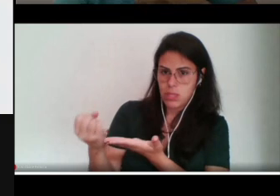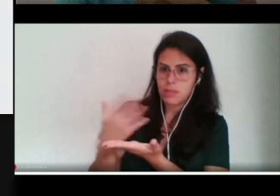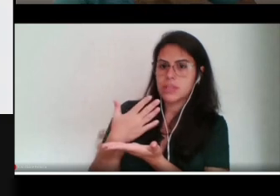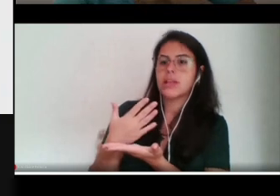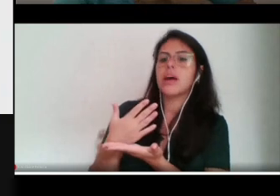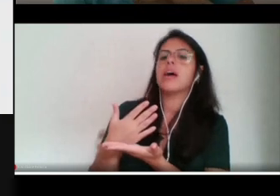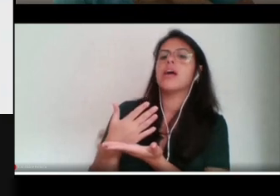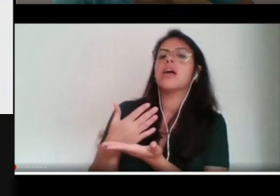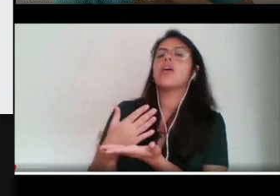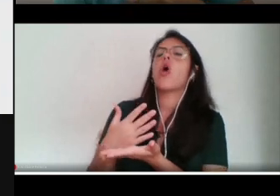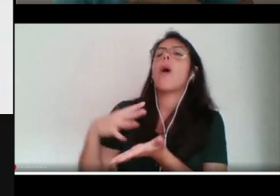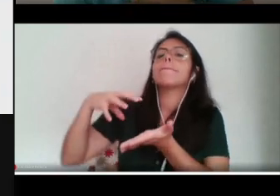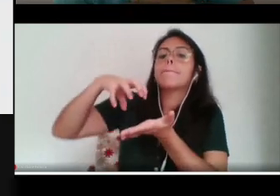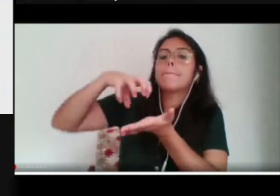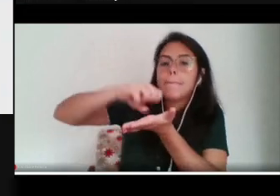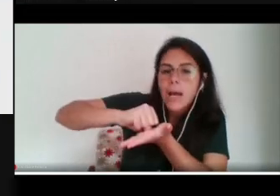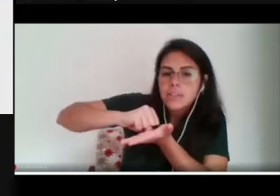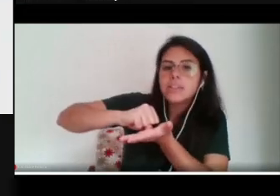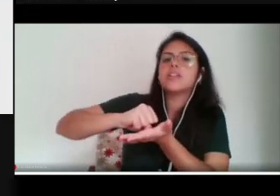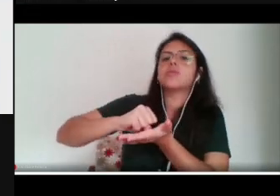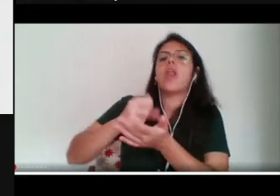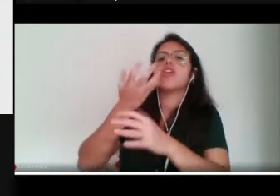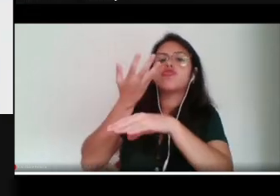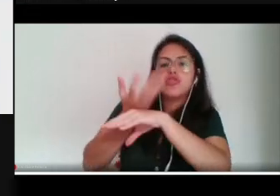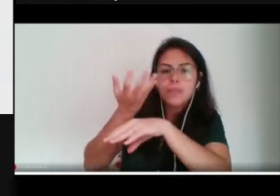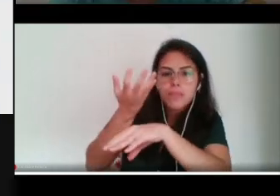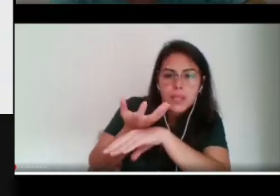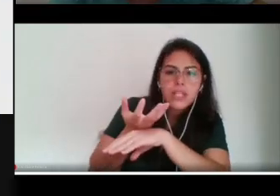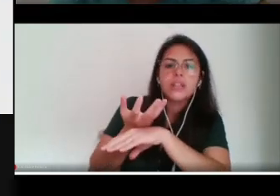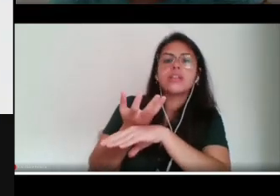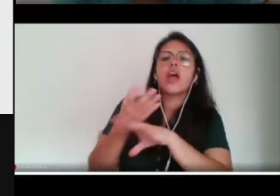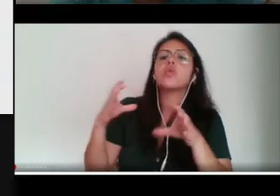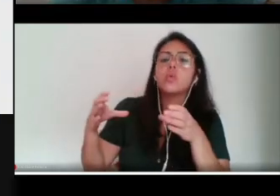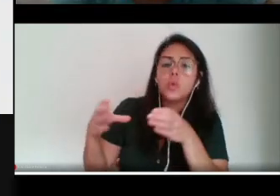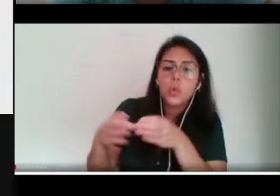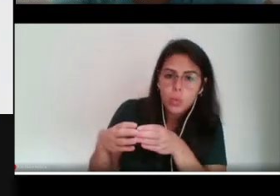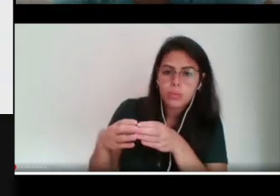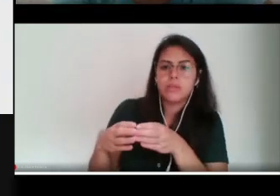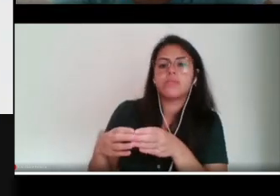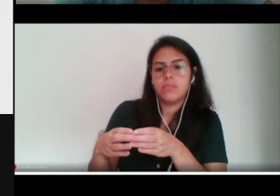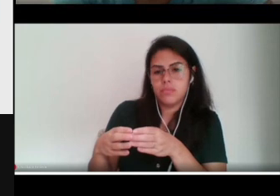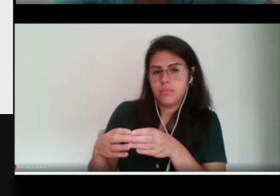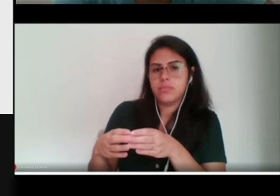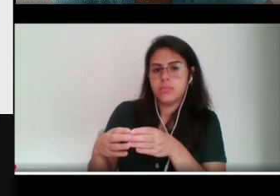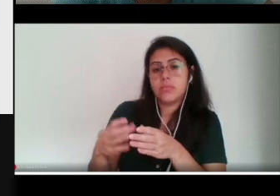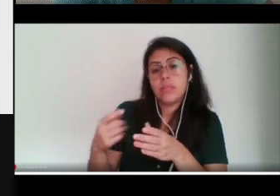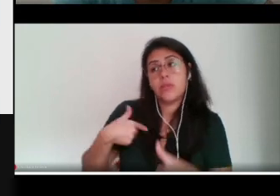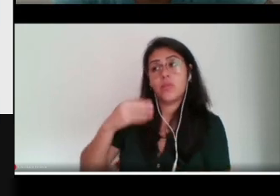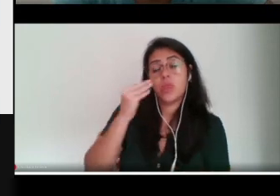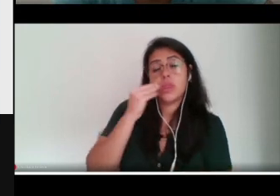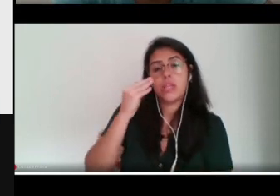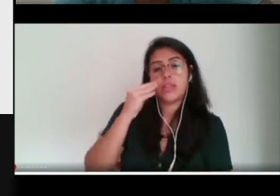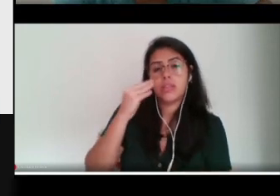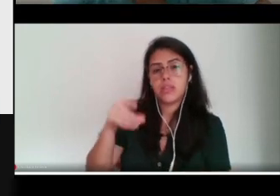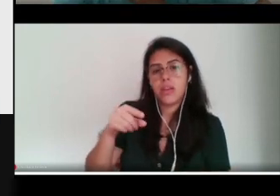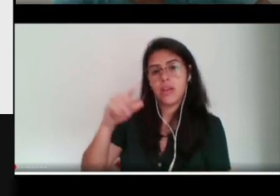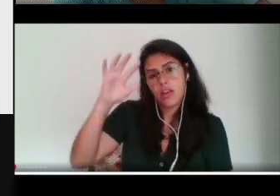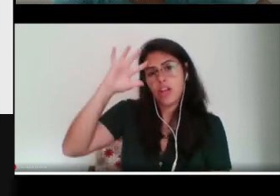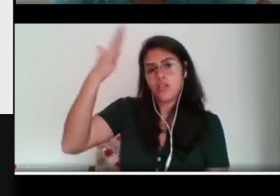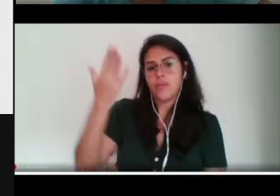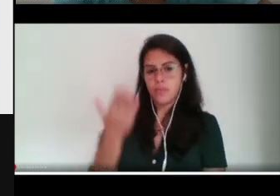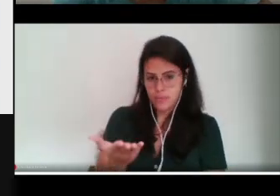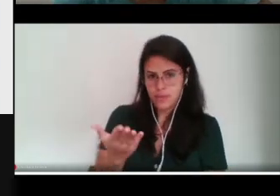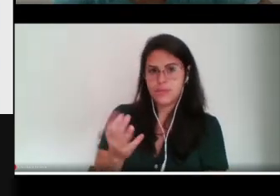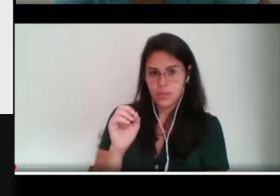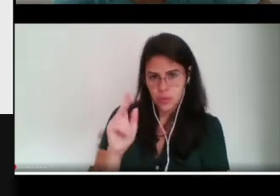vou tentar resolver para você, tá joia? Ok, obrigado, professora. Beleza. Continuando, então aqui, por exemplo,